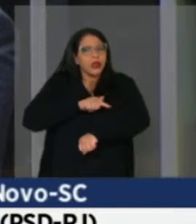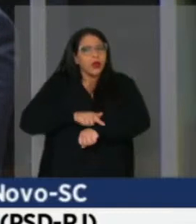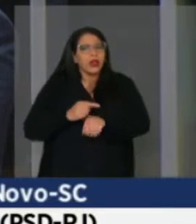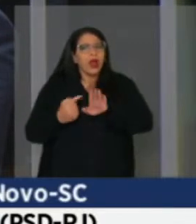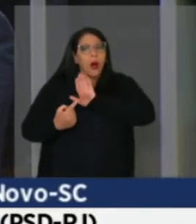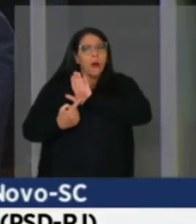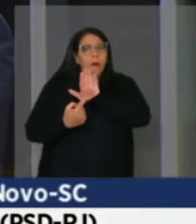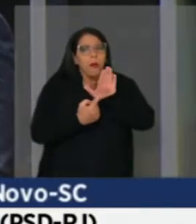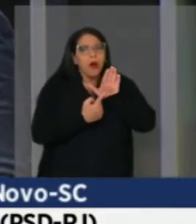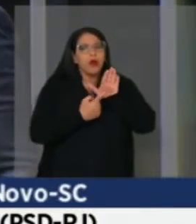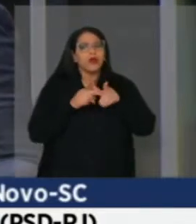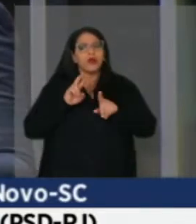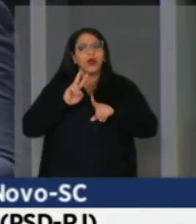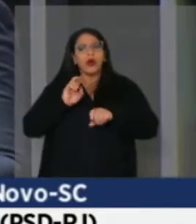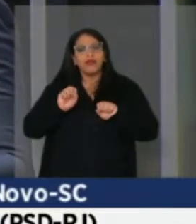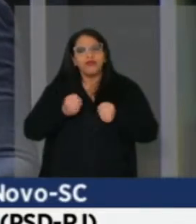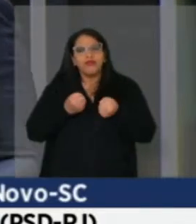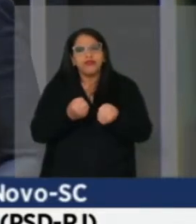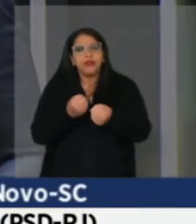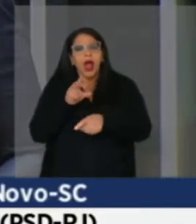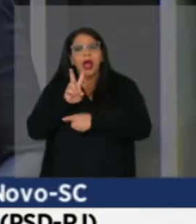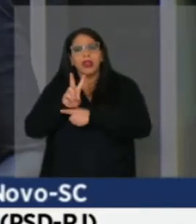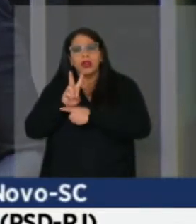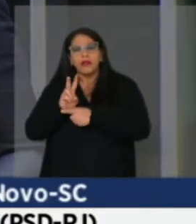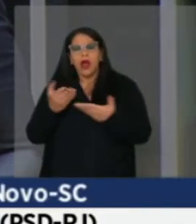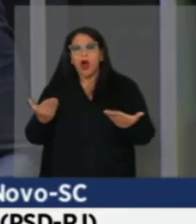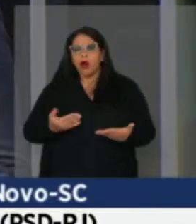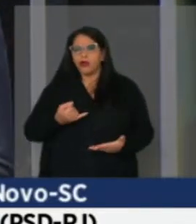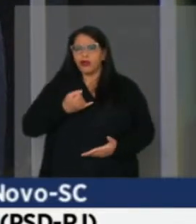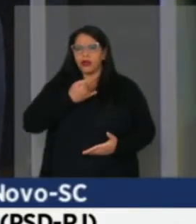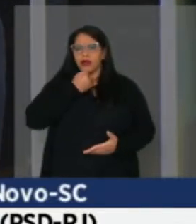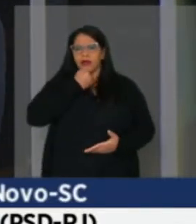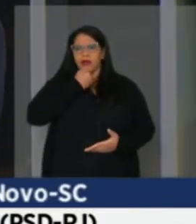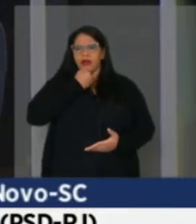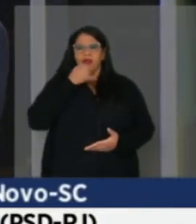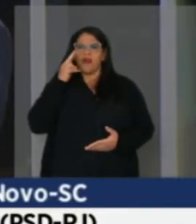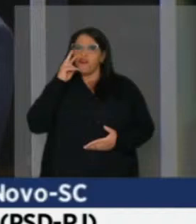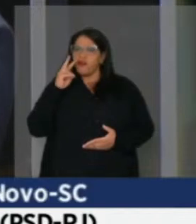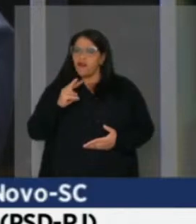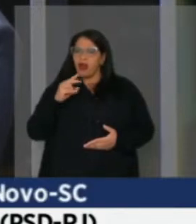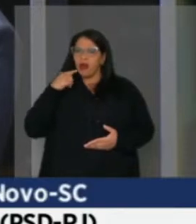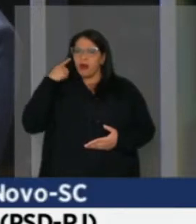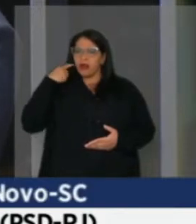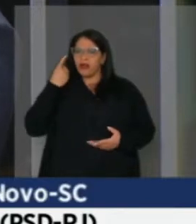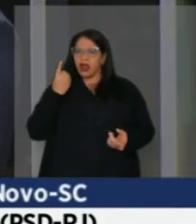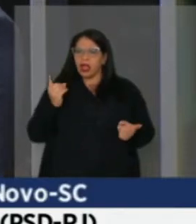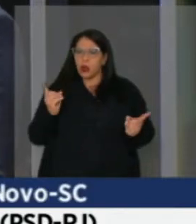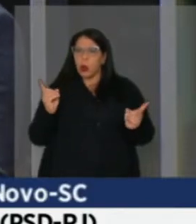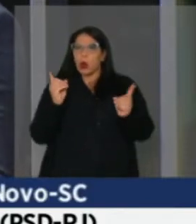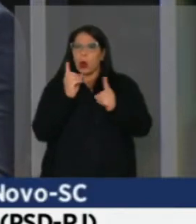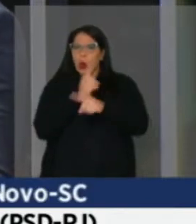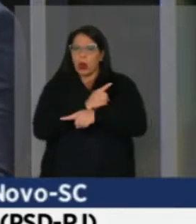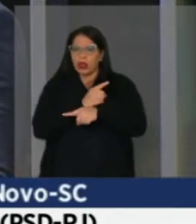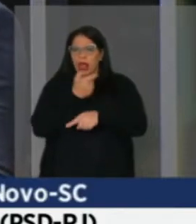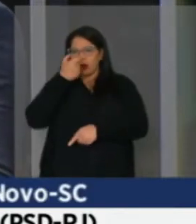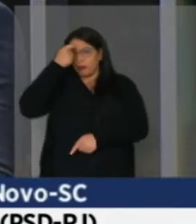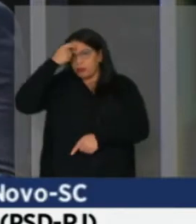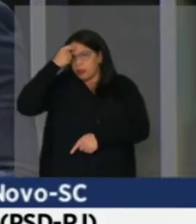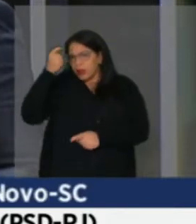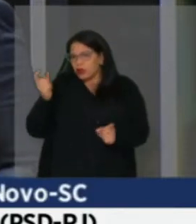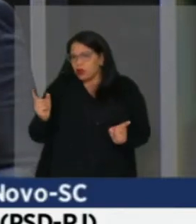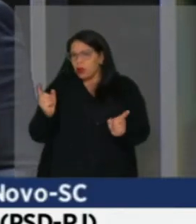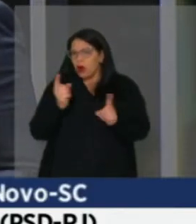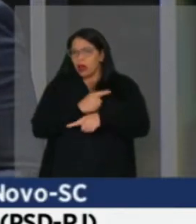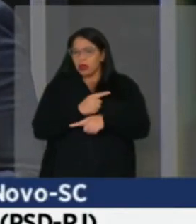teses. E é triste ver um advogado com um pensamento contrário. Tem uma frase que eu gosto, de